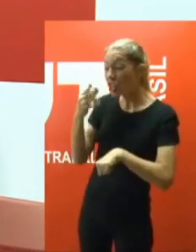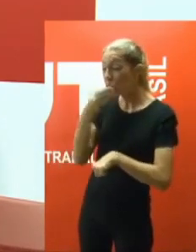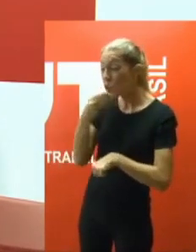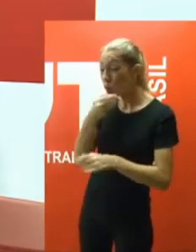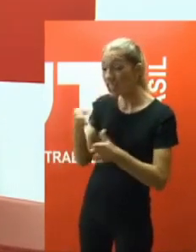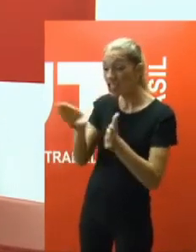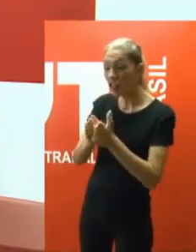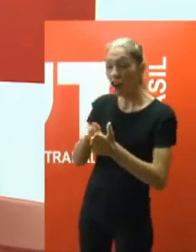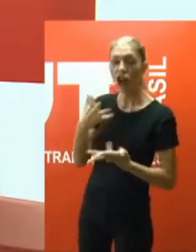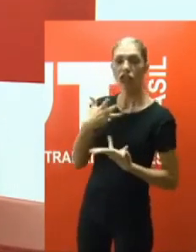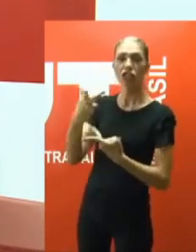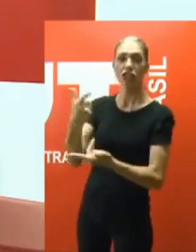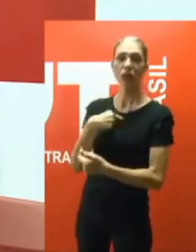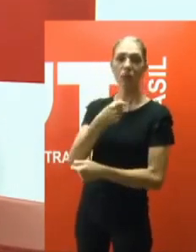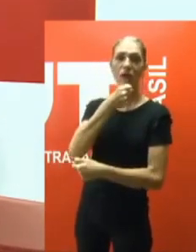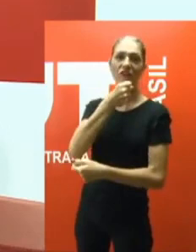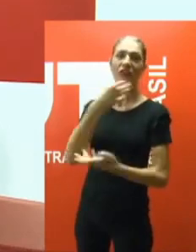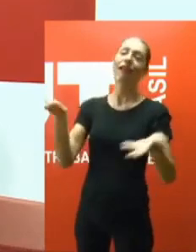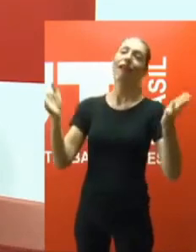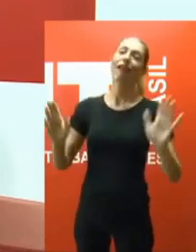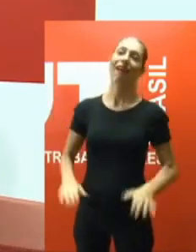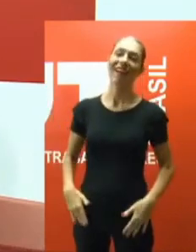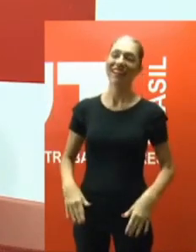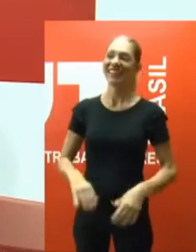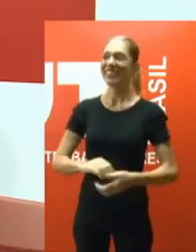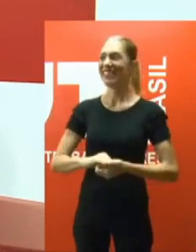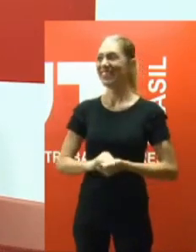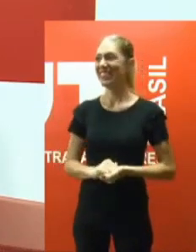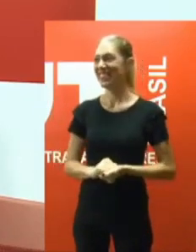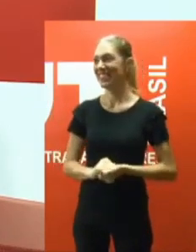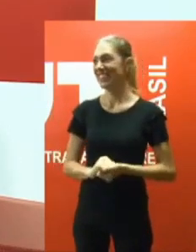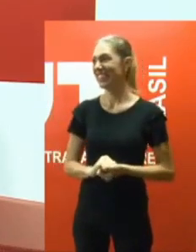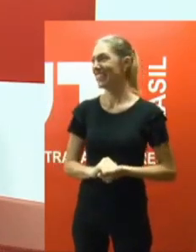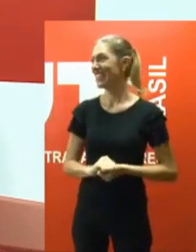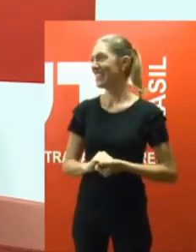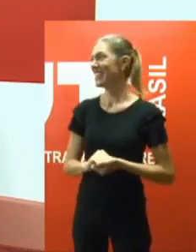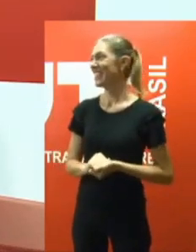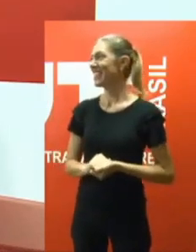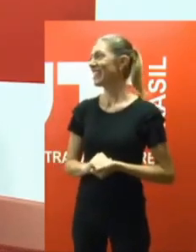para falar. Agora é a hora do café.